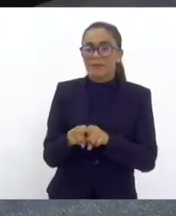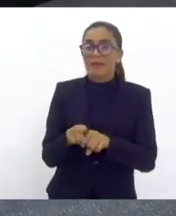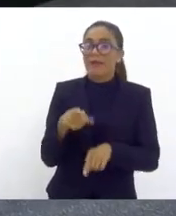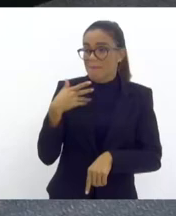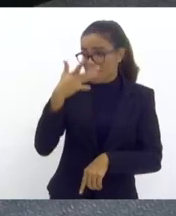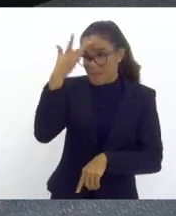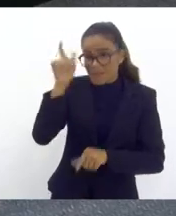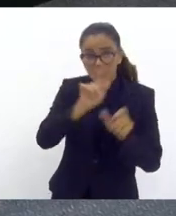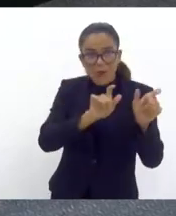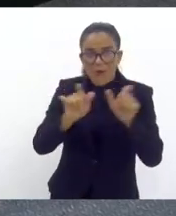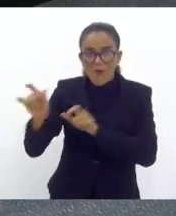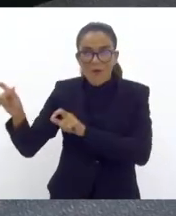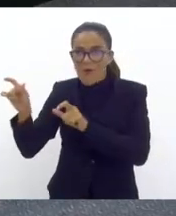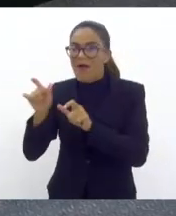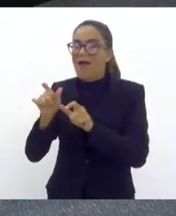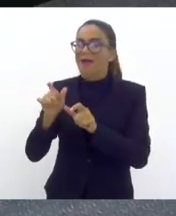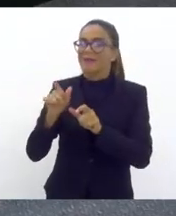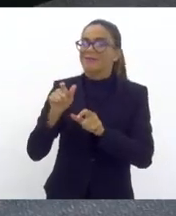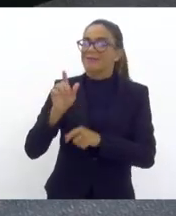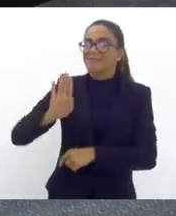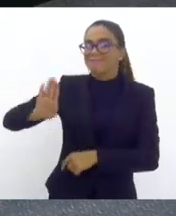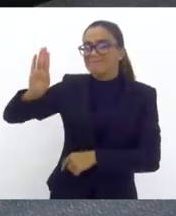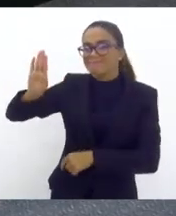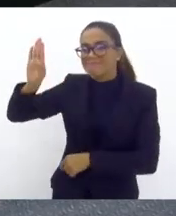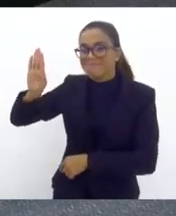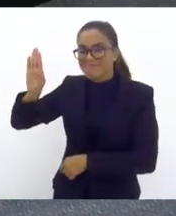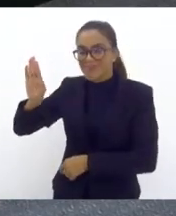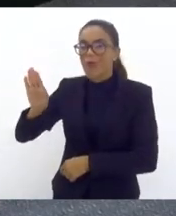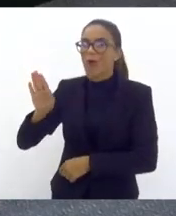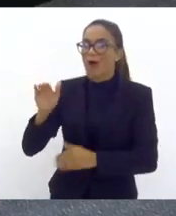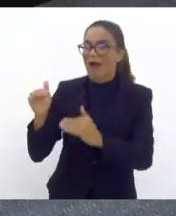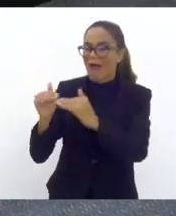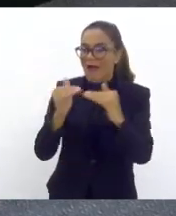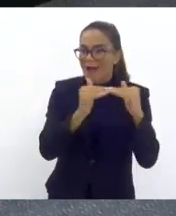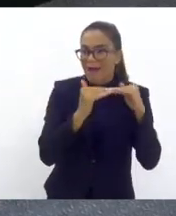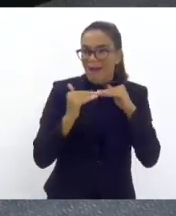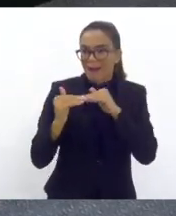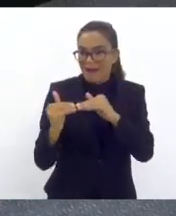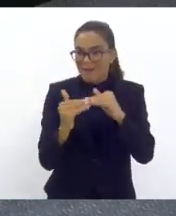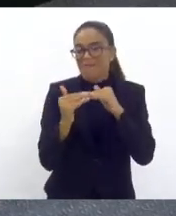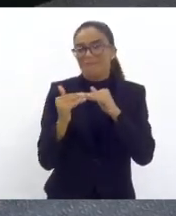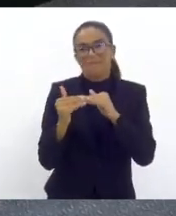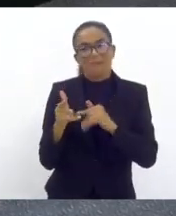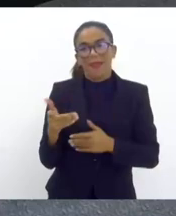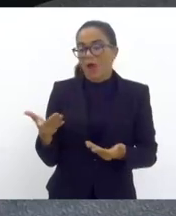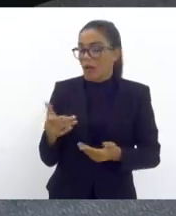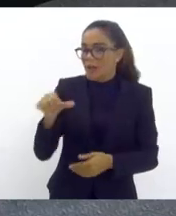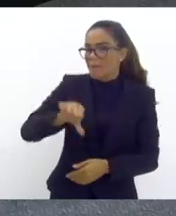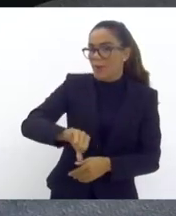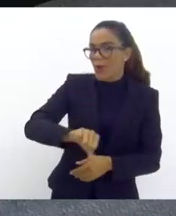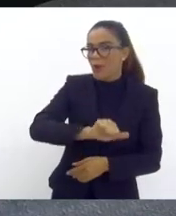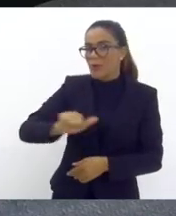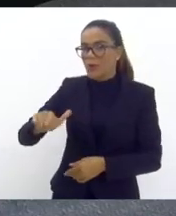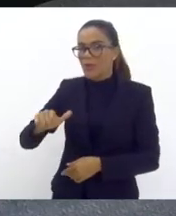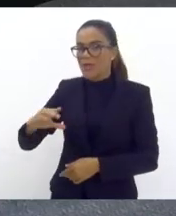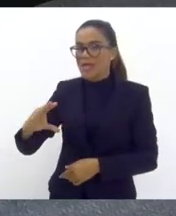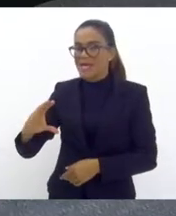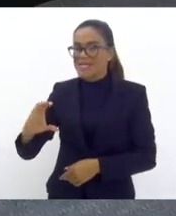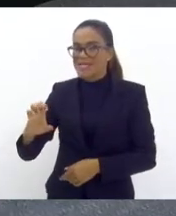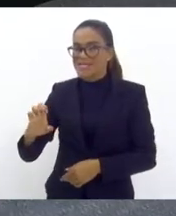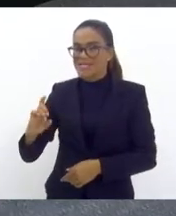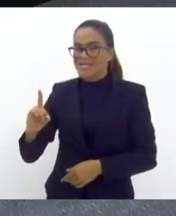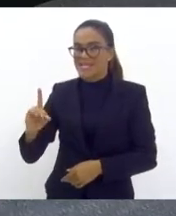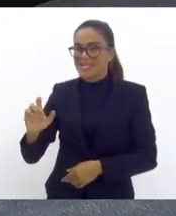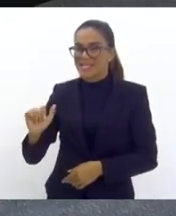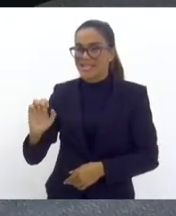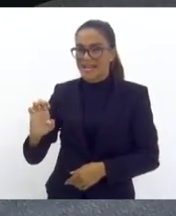votou a favor foi enganado porque hoje tá pior do que ela nas épocas da Cedae na época da Cedae quando não tinha água tinha da